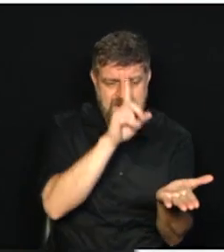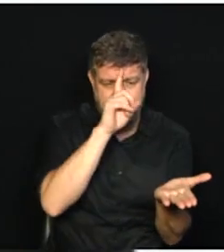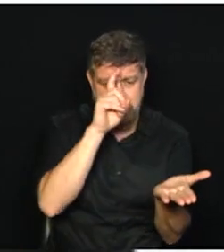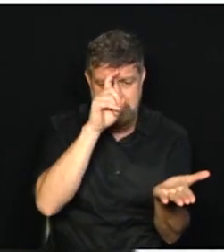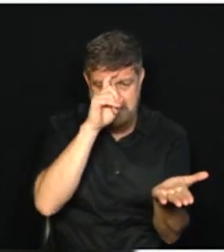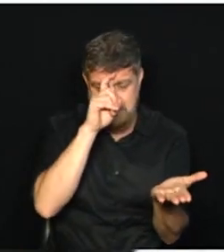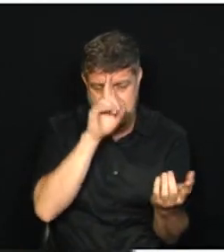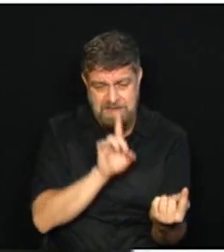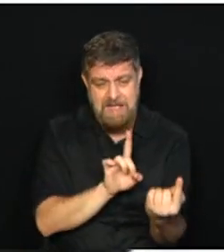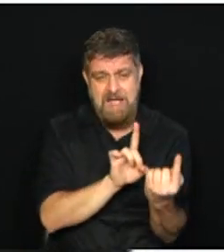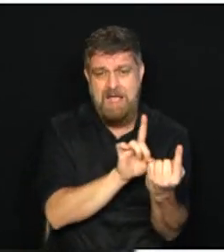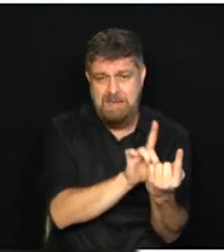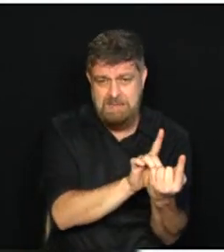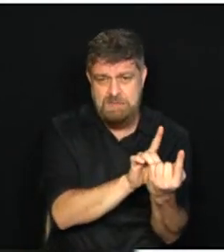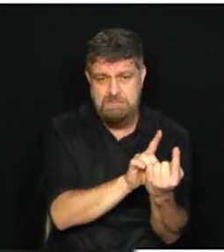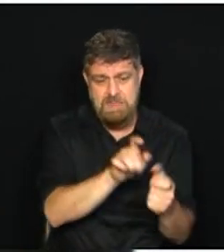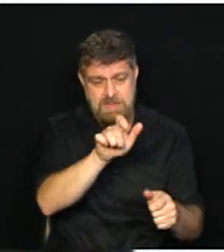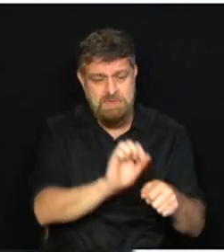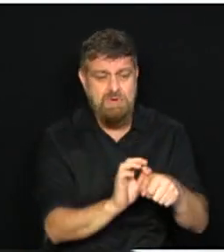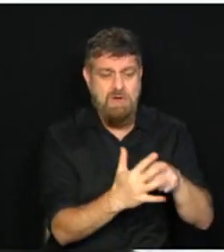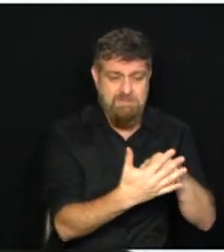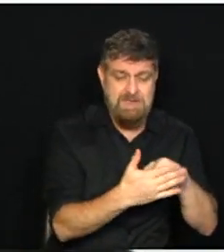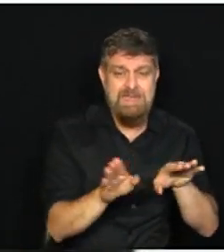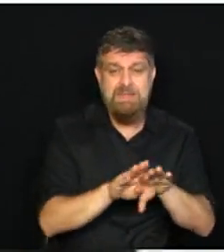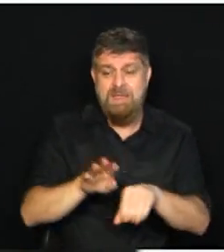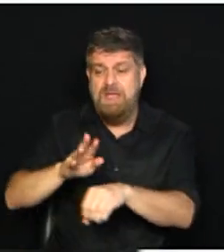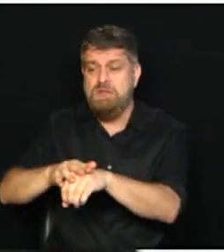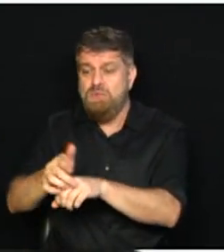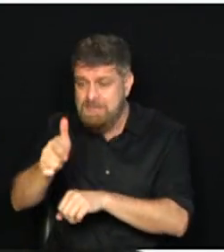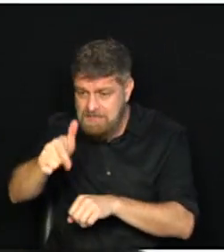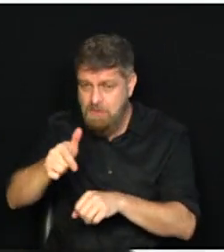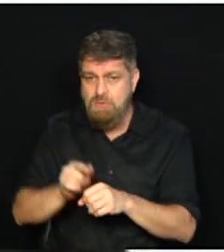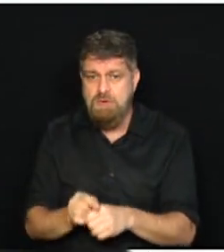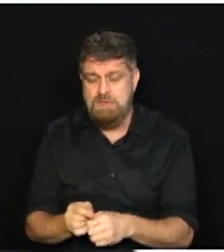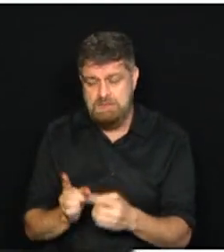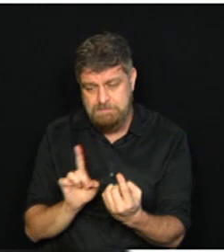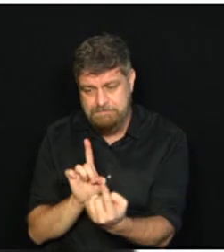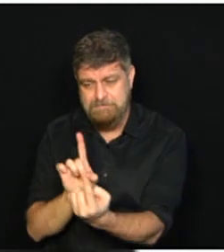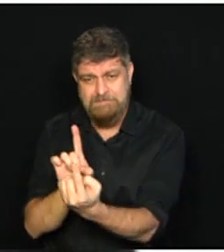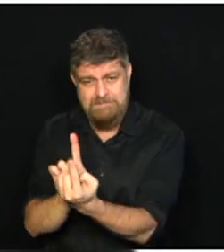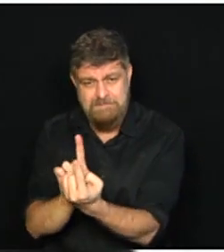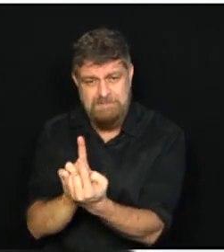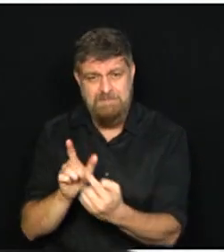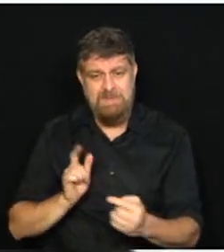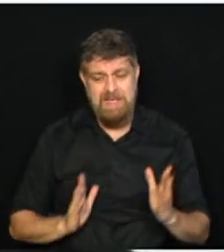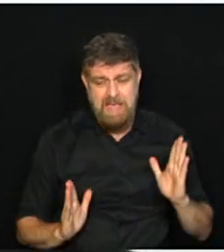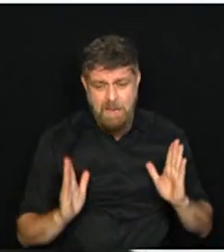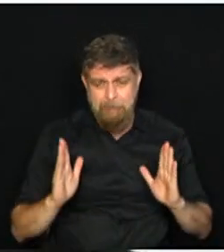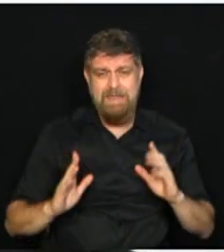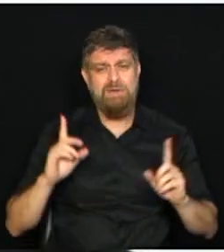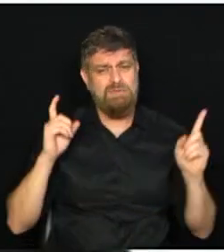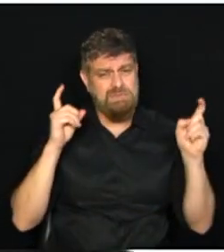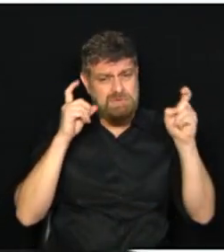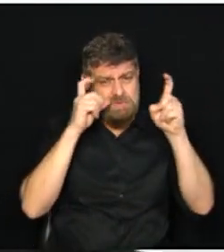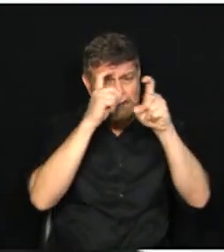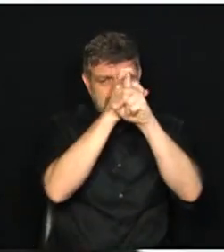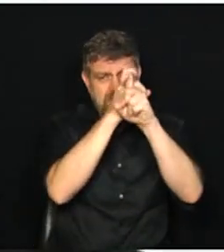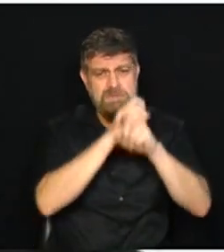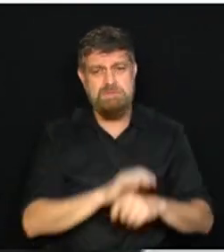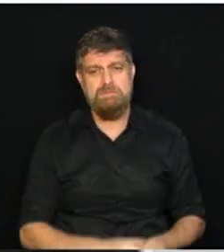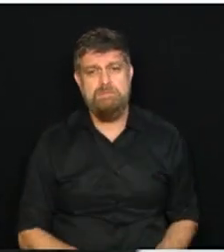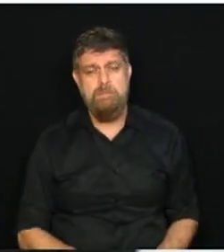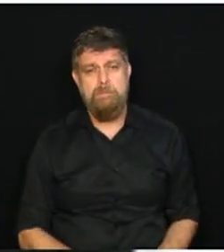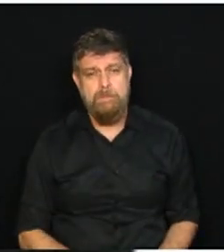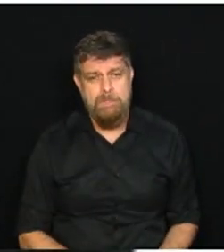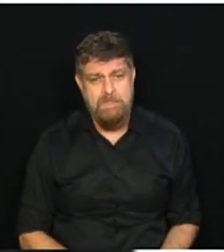atendimento aos pacientes Covid e não Covid, nessa situação bastante peculiar e difícil.